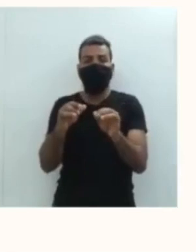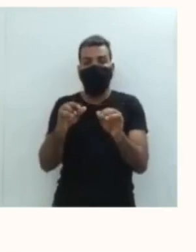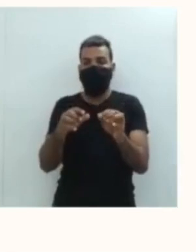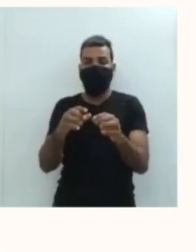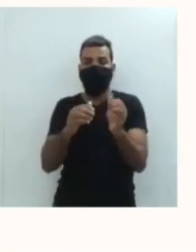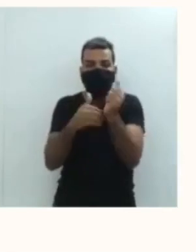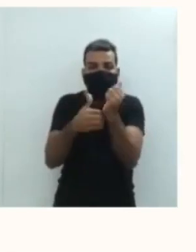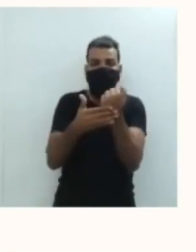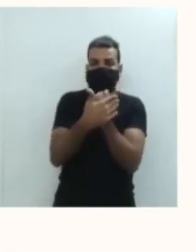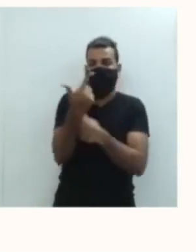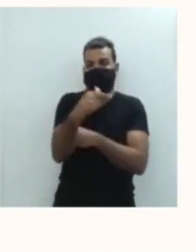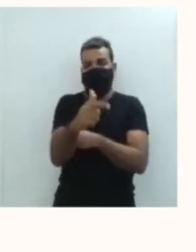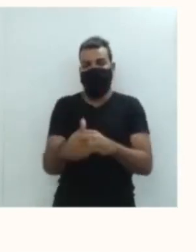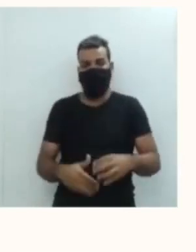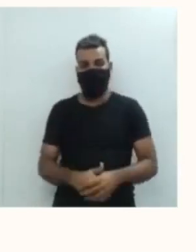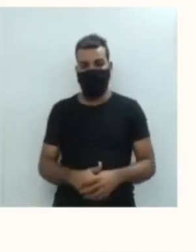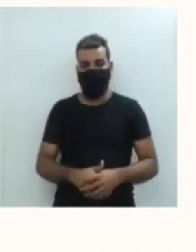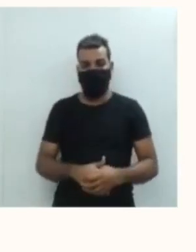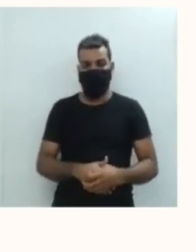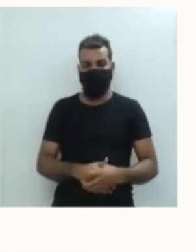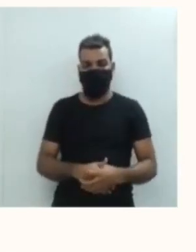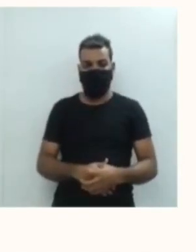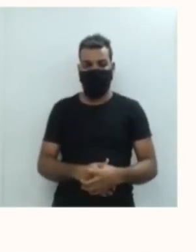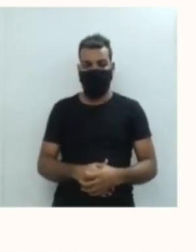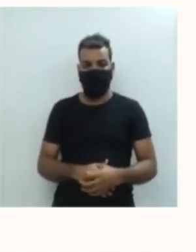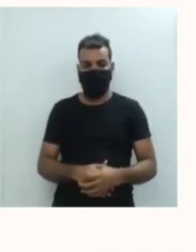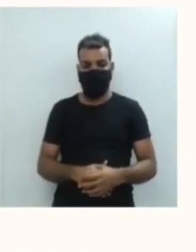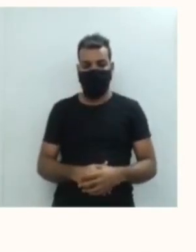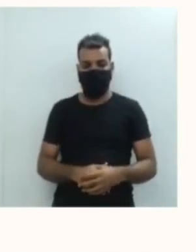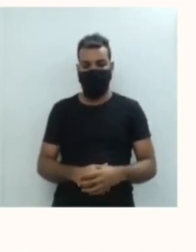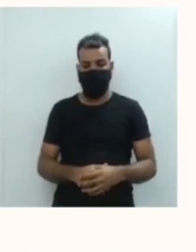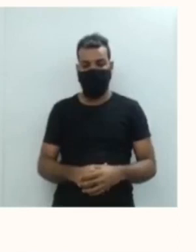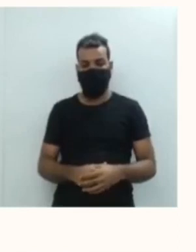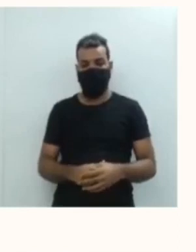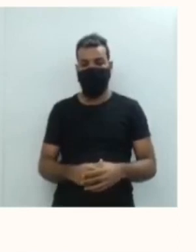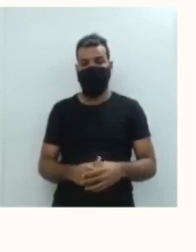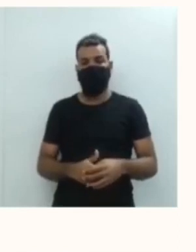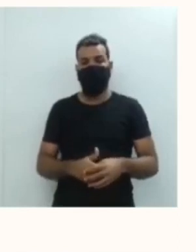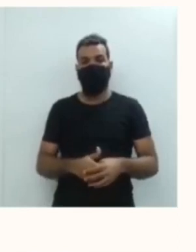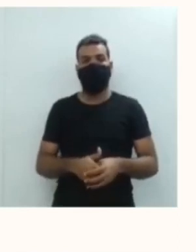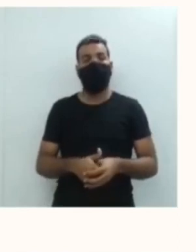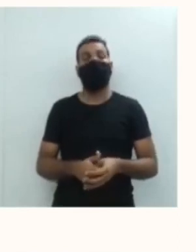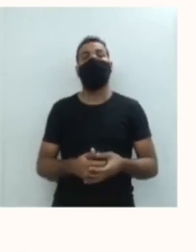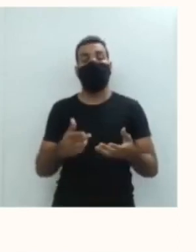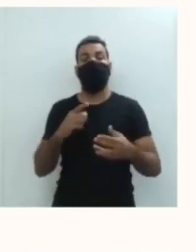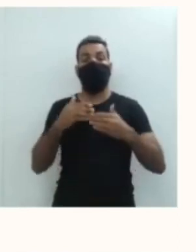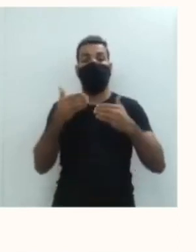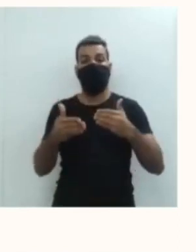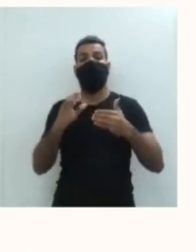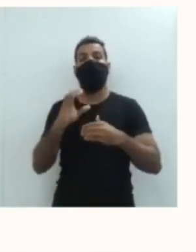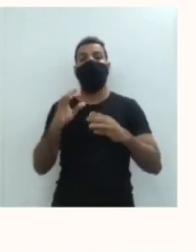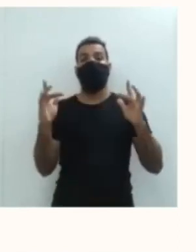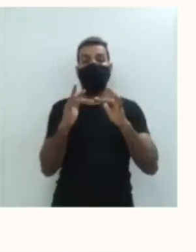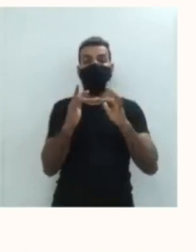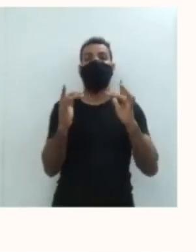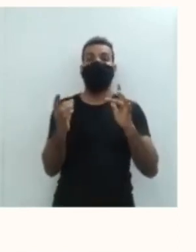mistério nós temos em seguida a nossa classe que é a nossa classe conexão